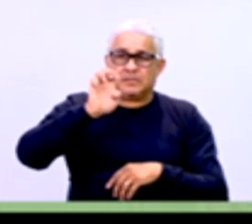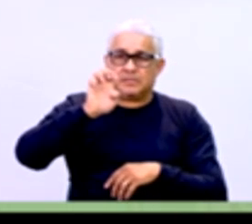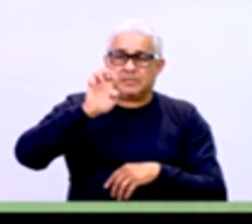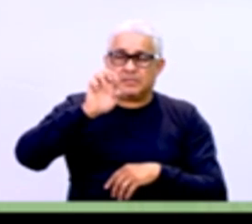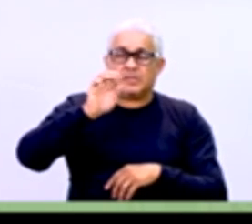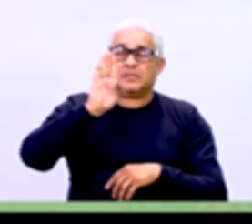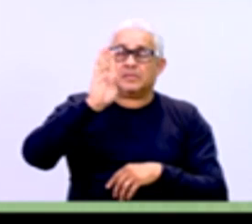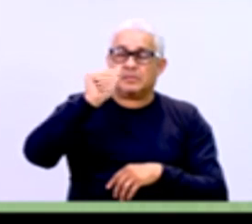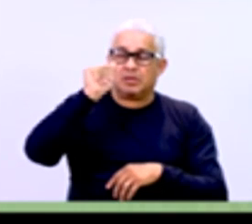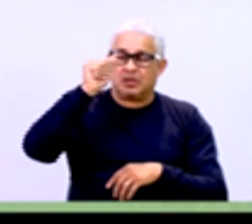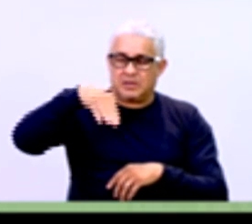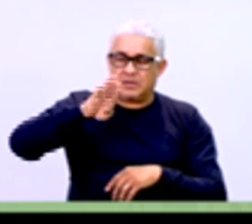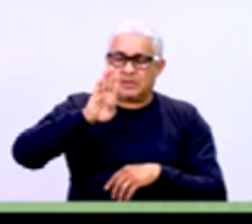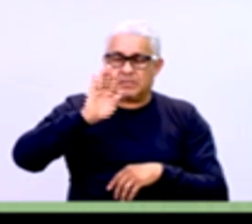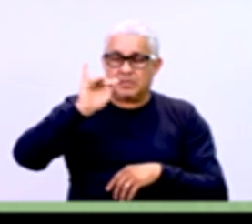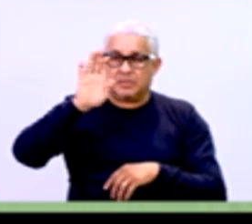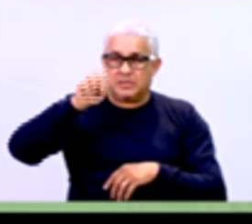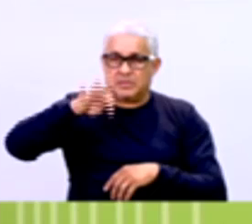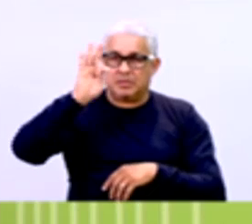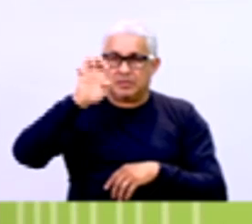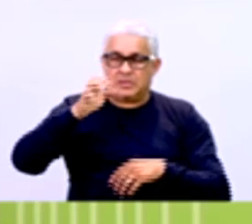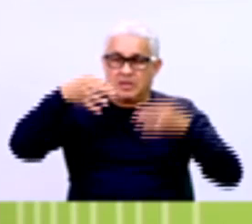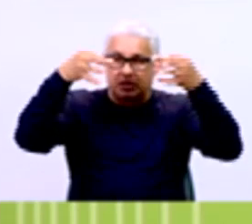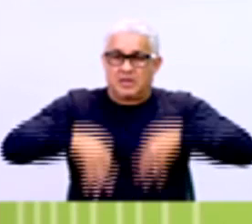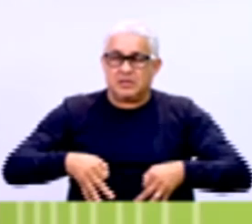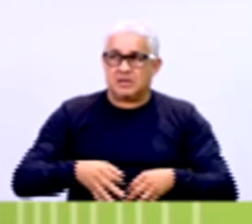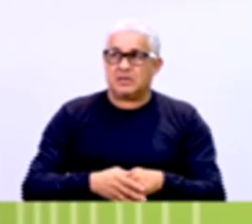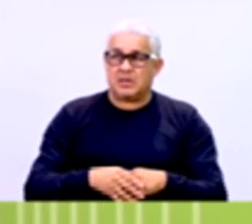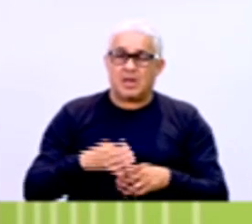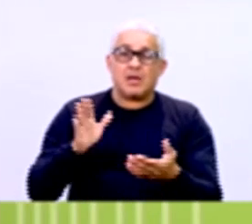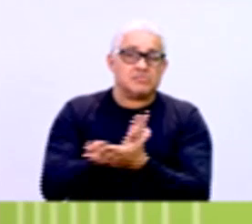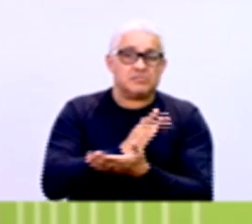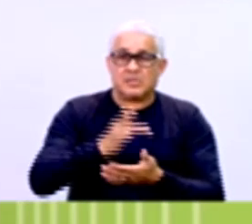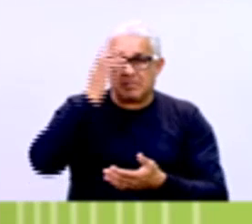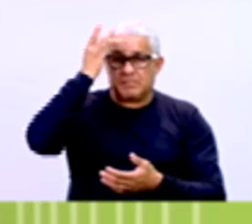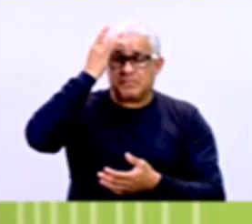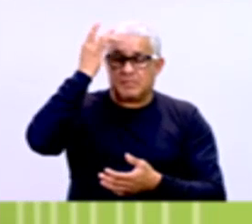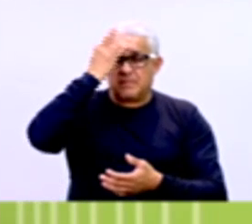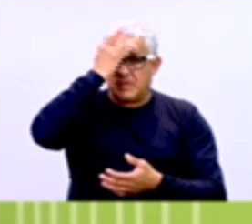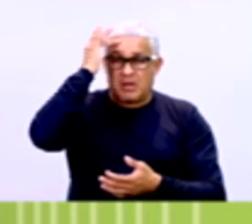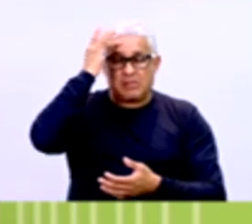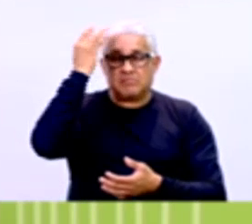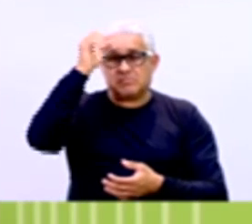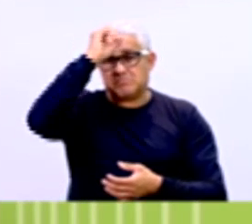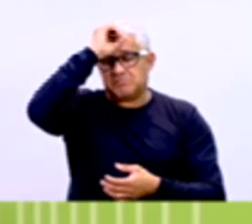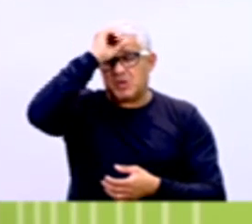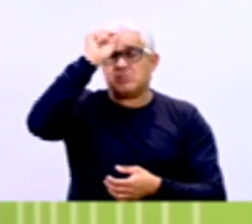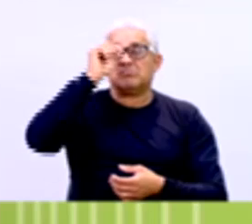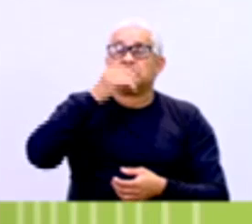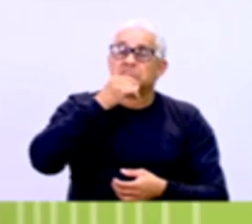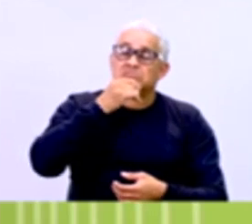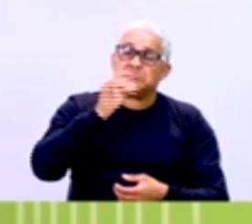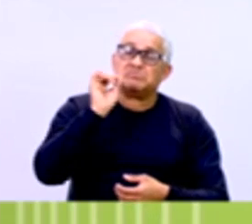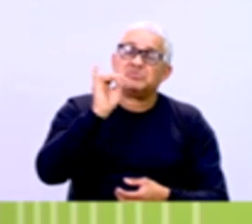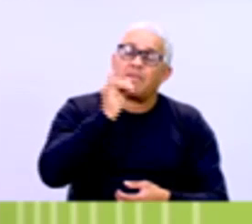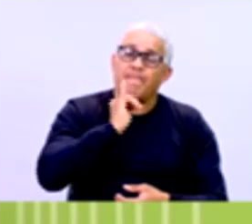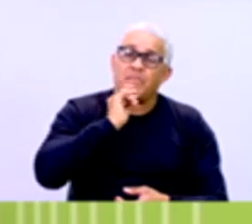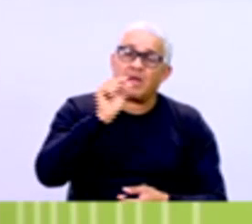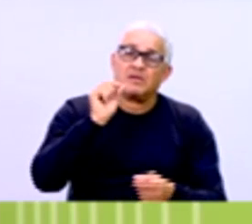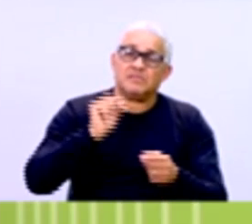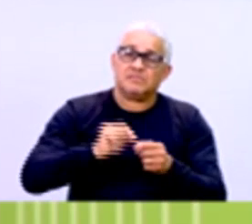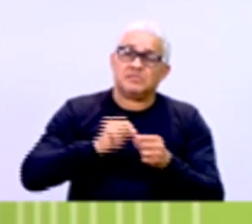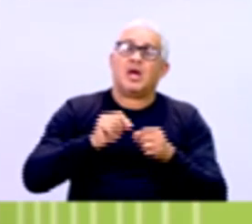pessoas não sabem, né? No início a gente lançou essa questão, o que fazer com eletrônico, eletroeletrônico que você tem,